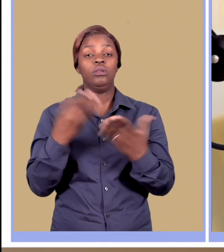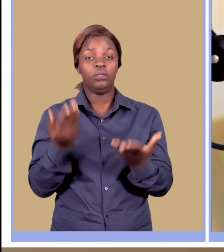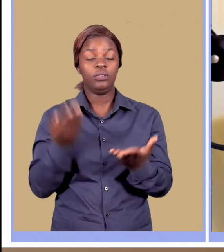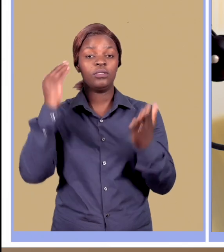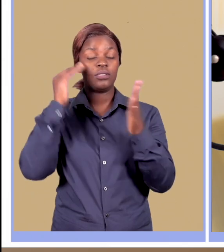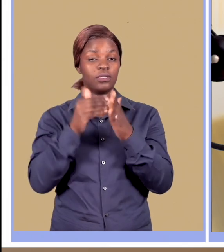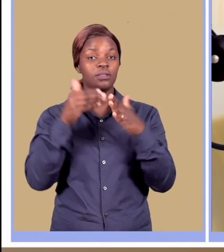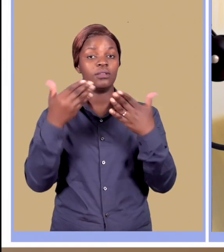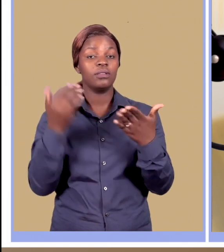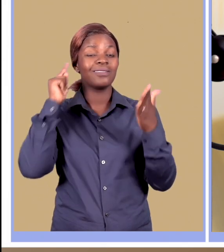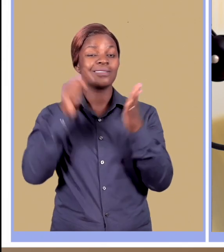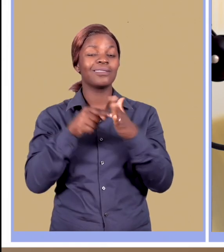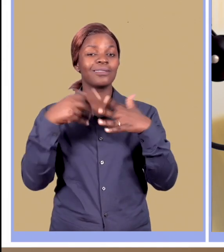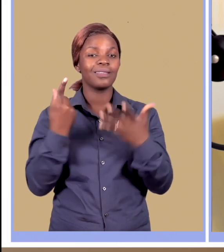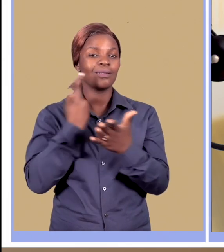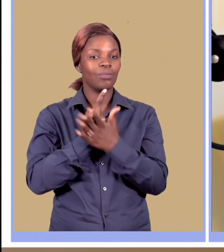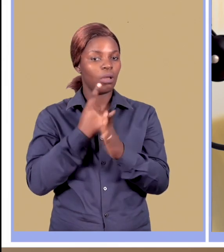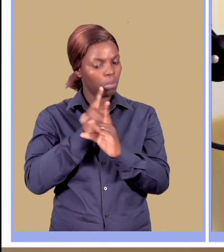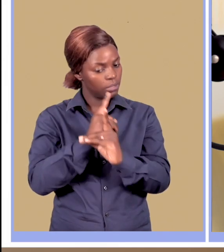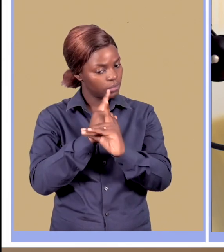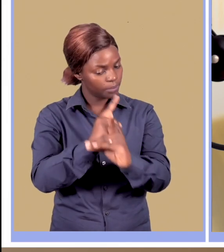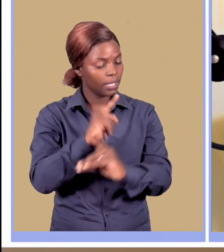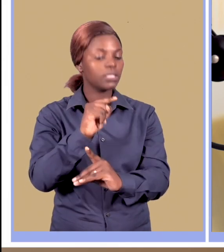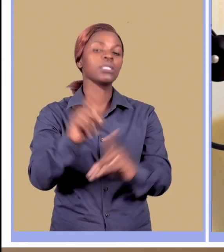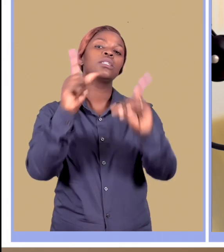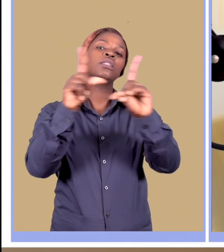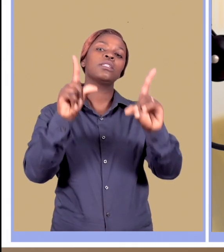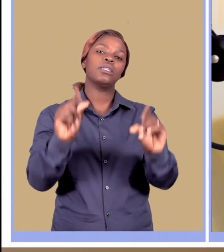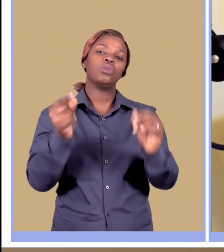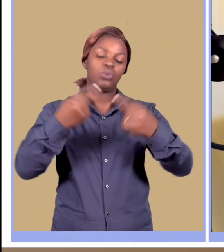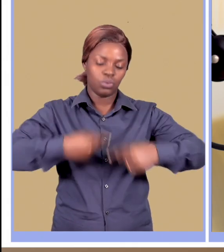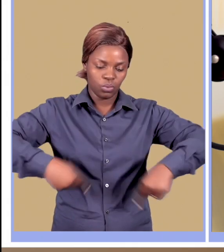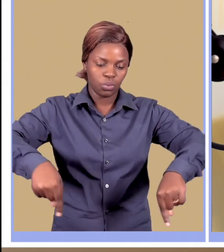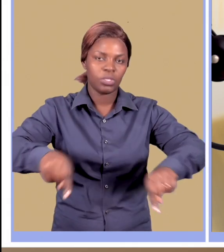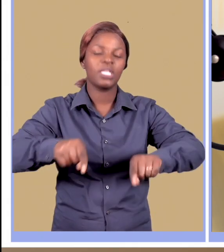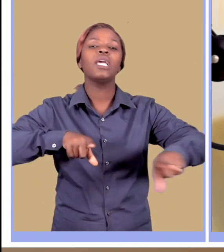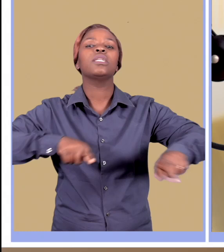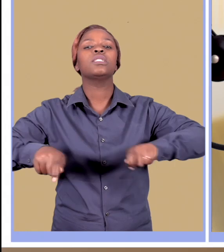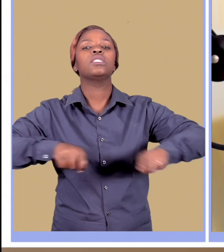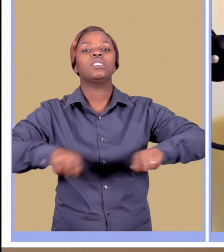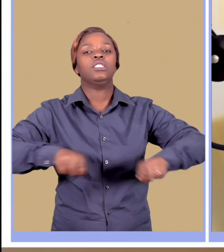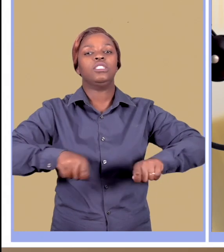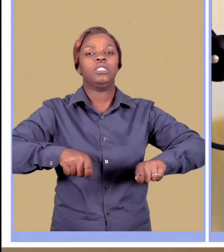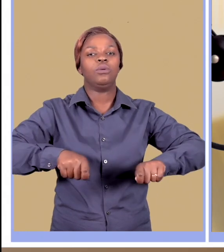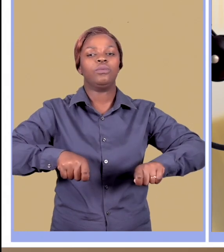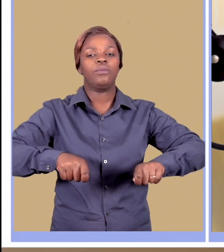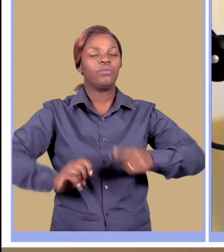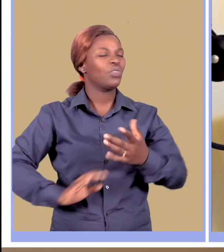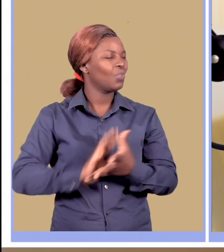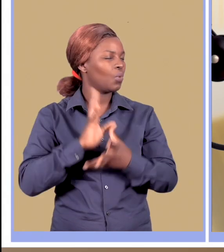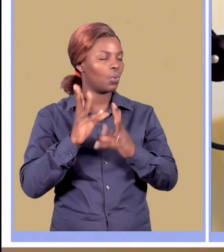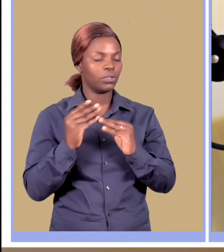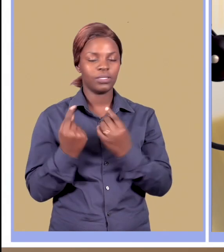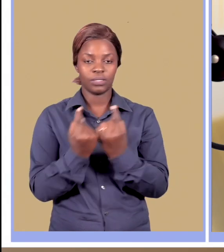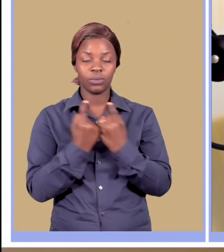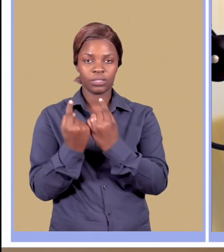que significa temos que interagir, temos que participar e temos que fazer parte dos comitês de gestão a todos os